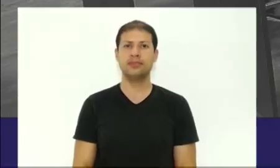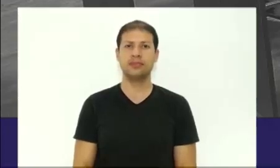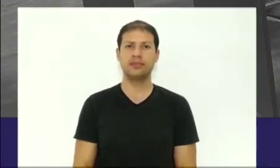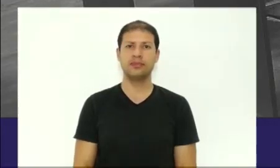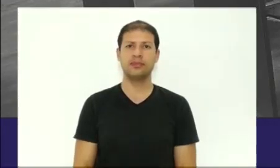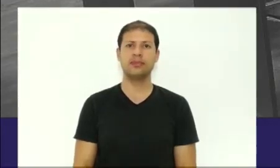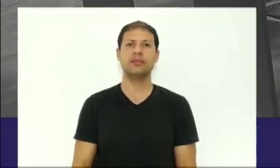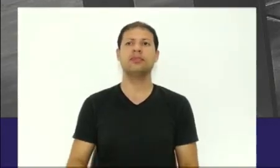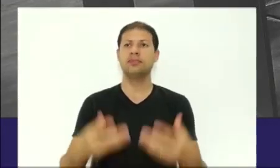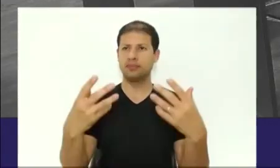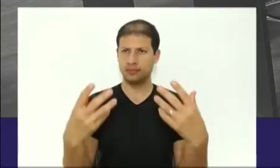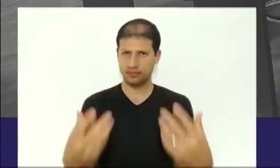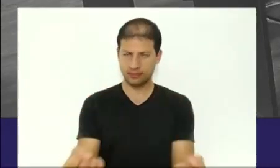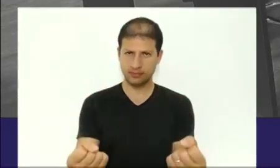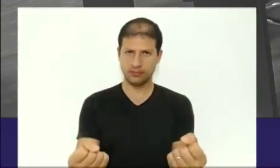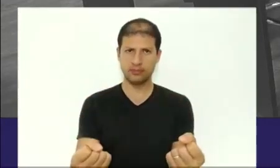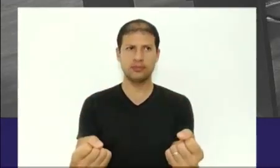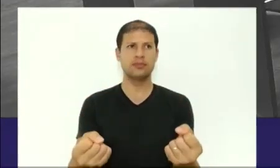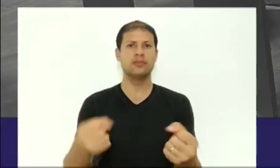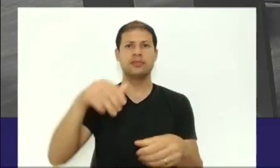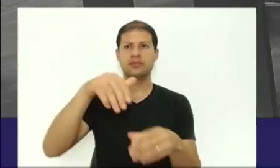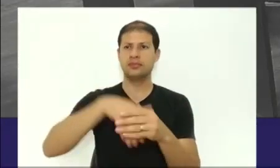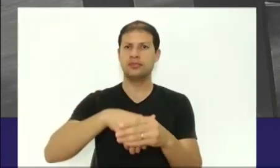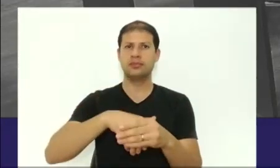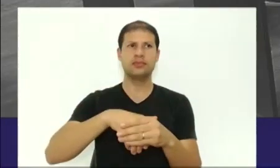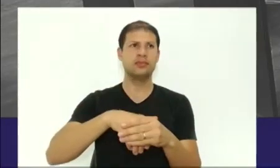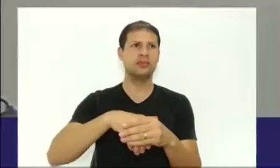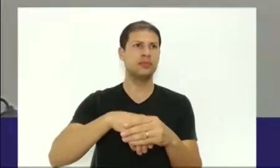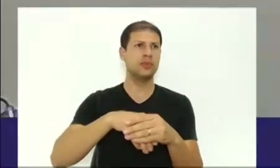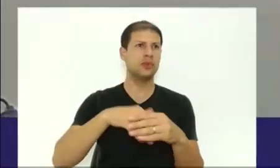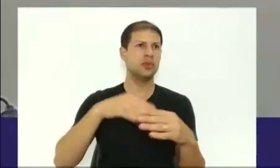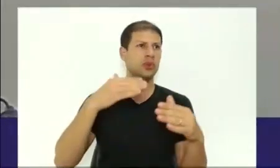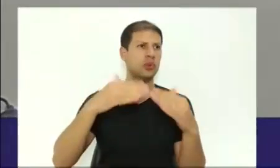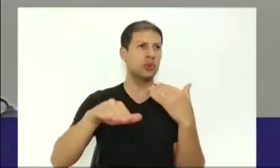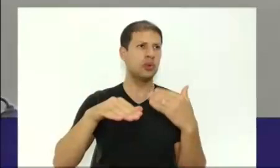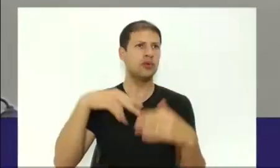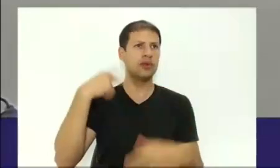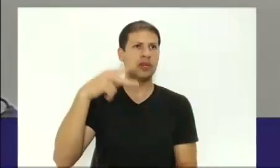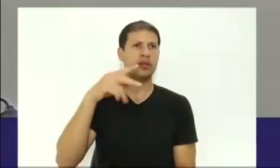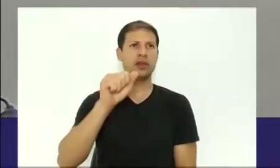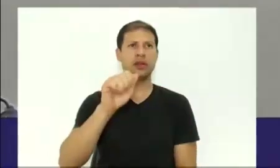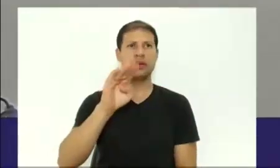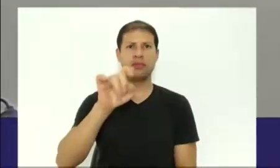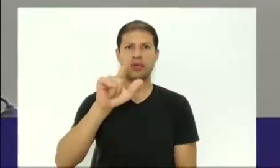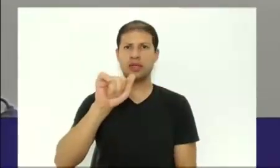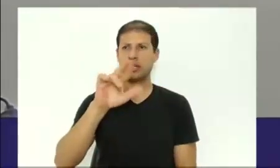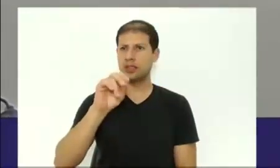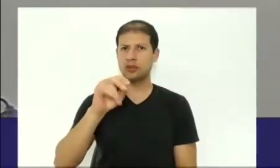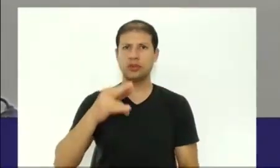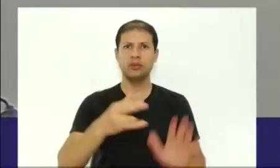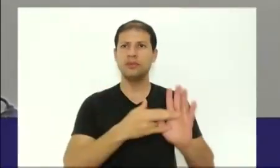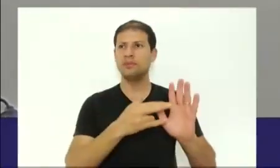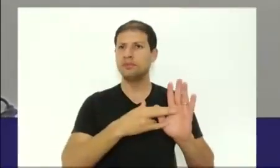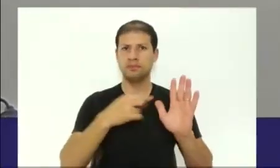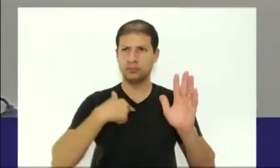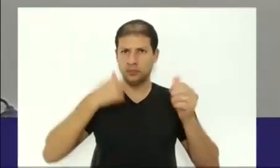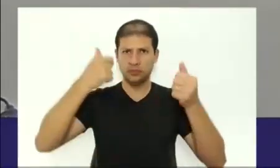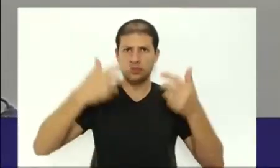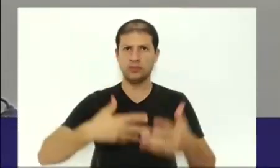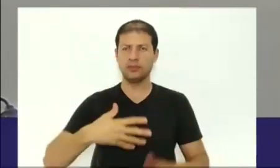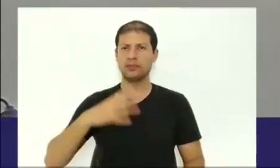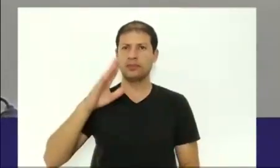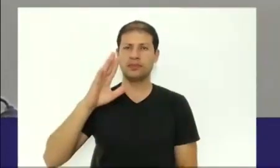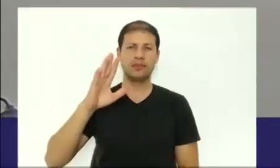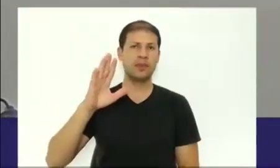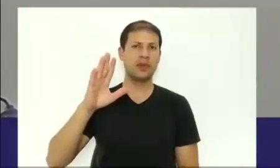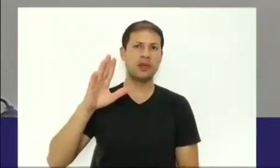Está aprovado pelo voto contrário do vereador Abelardo. Questão de ordem, gostaria de justificar o meu voto? Tem a palavra e